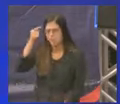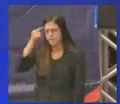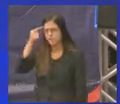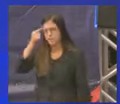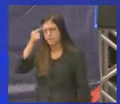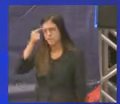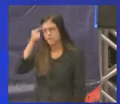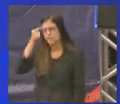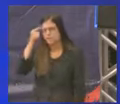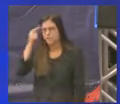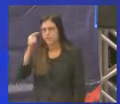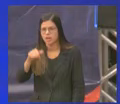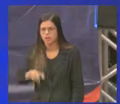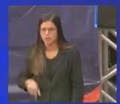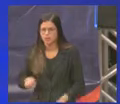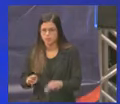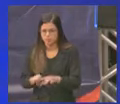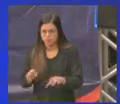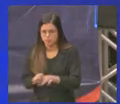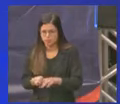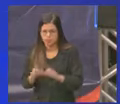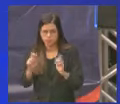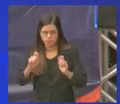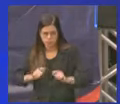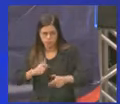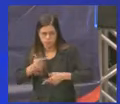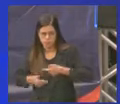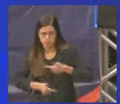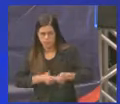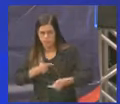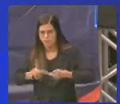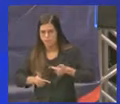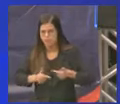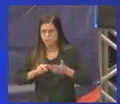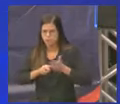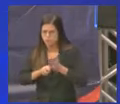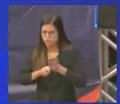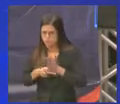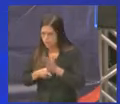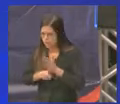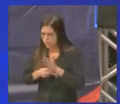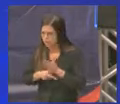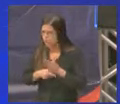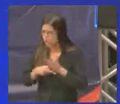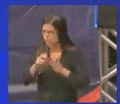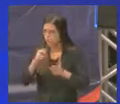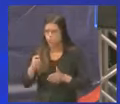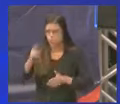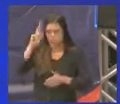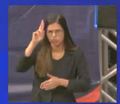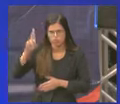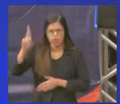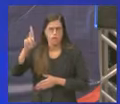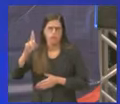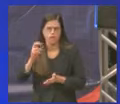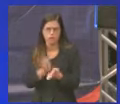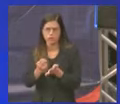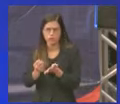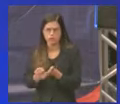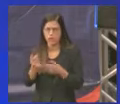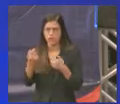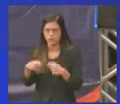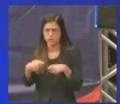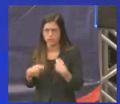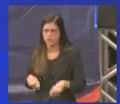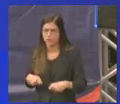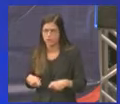repensada. E as condições de trabalho, seja ela em sindicato, seja ele patronal, seja ele empregador, também vão ter que ser